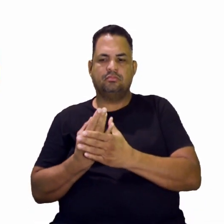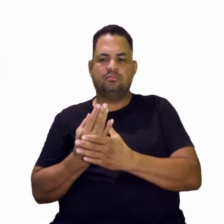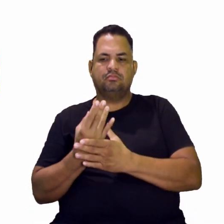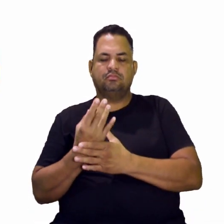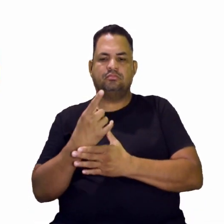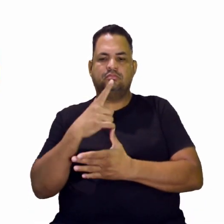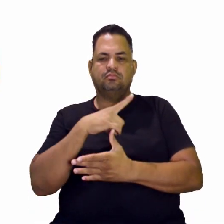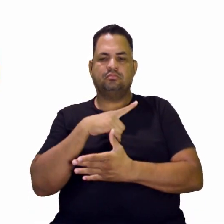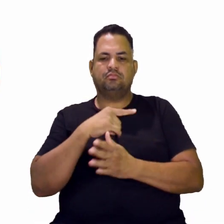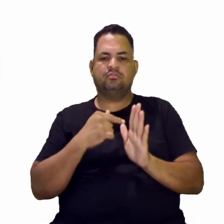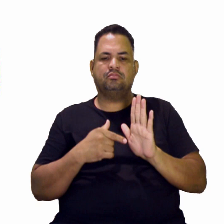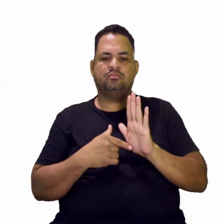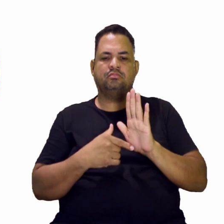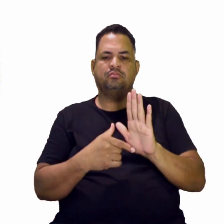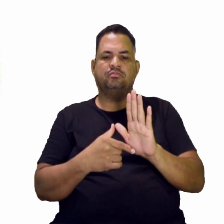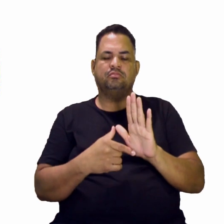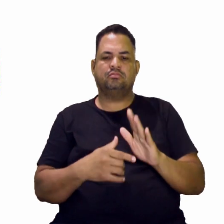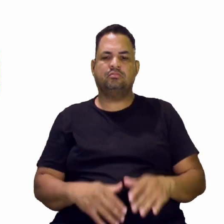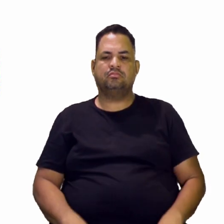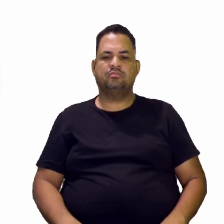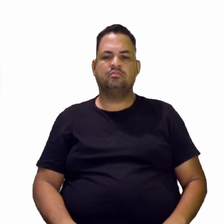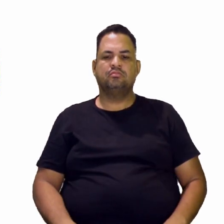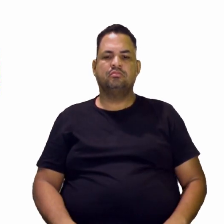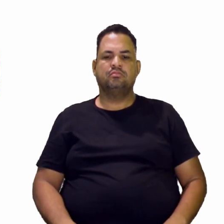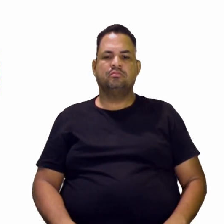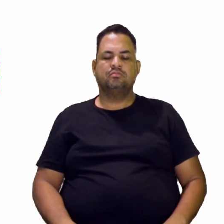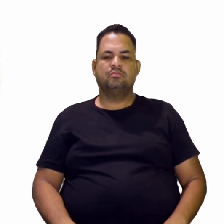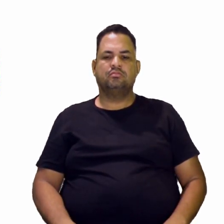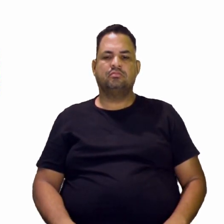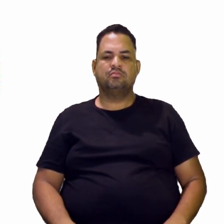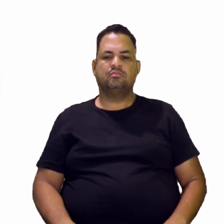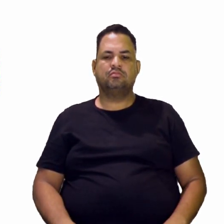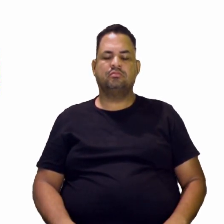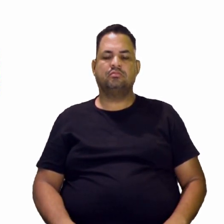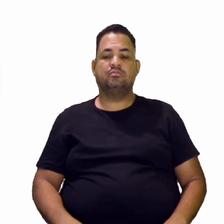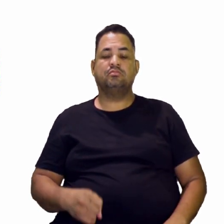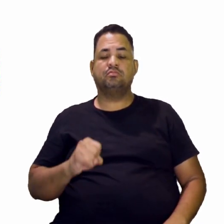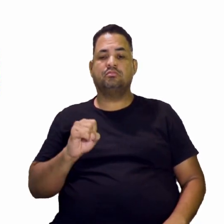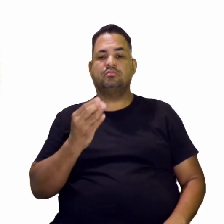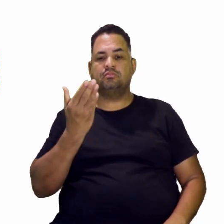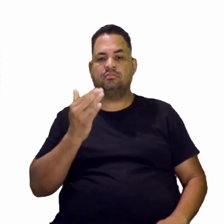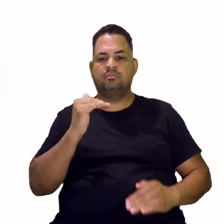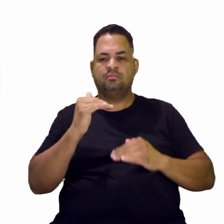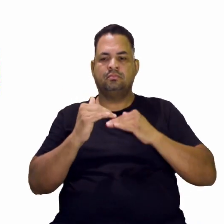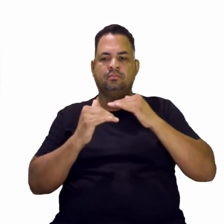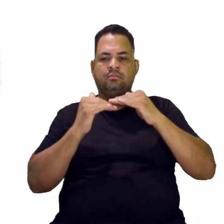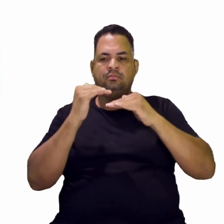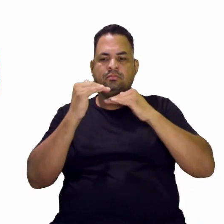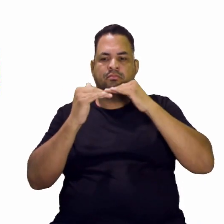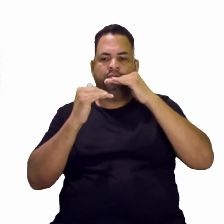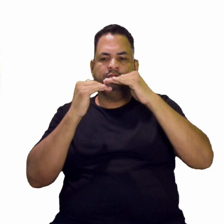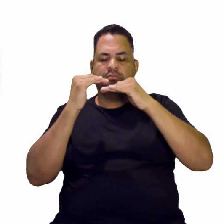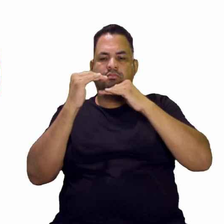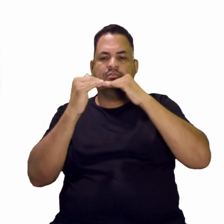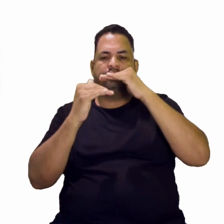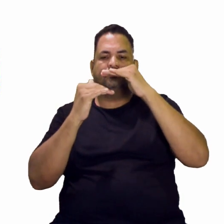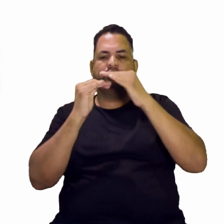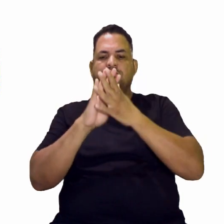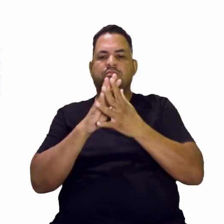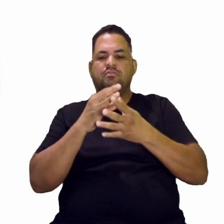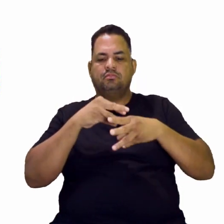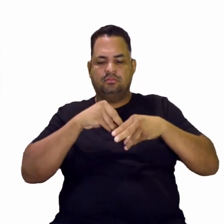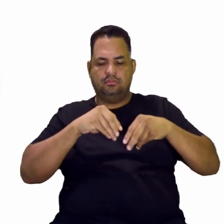plantinha que representa o quê? Representa que, se ela está se desenvolvendo ali, é sinal que esse